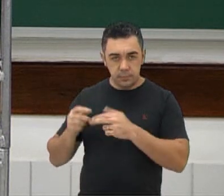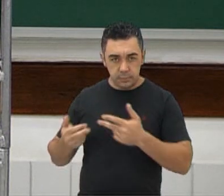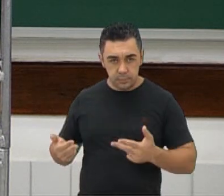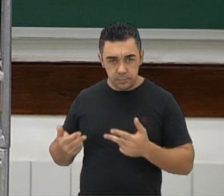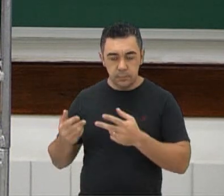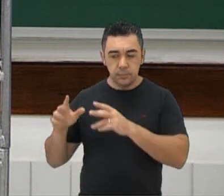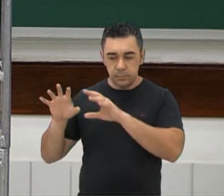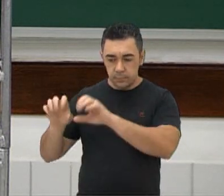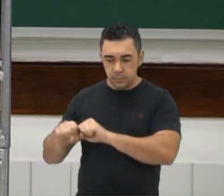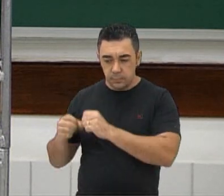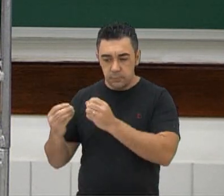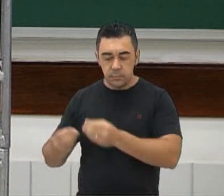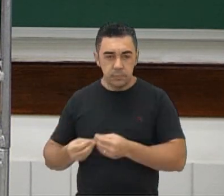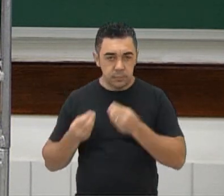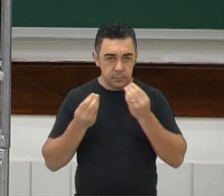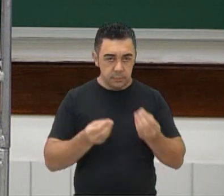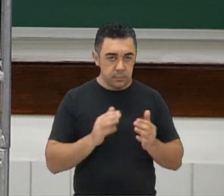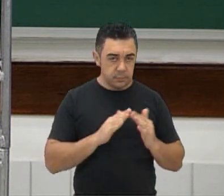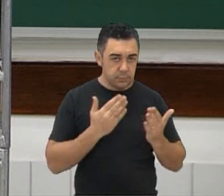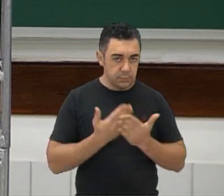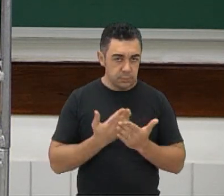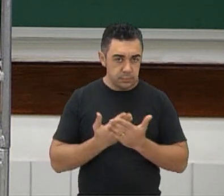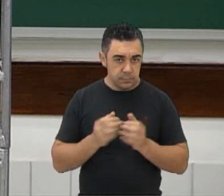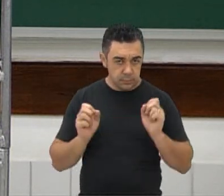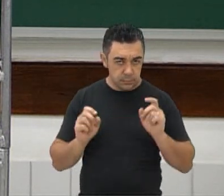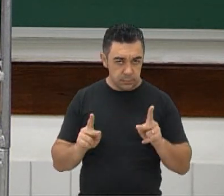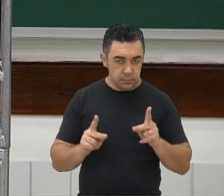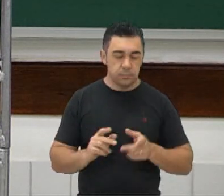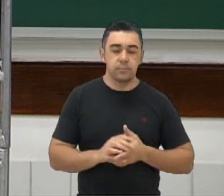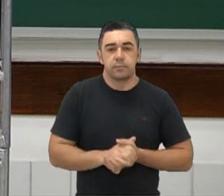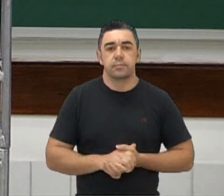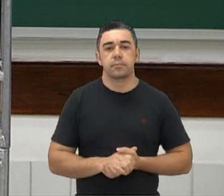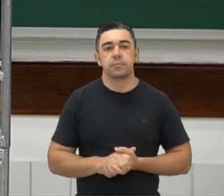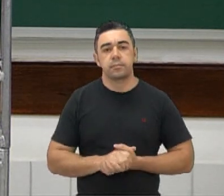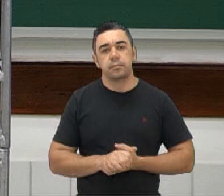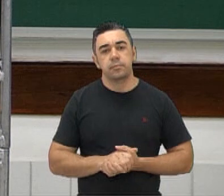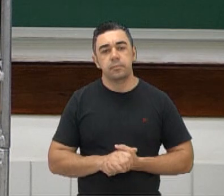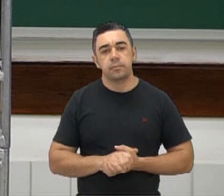na escola, ok? Então vamos dar andamento na aula de hoje.